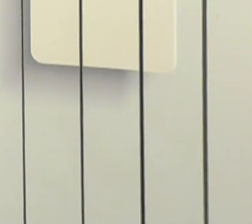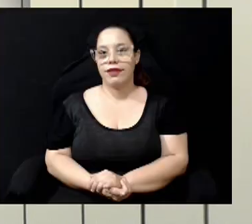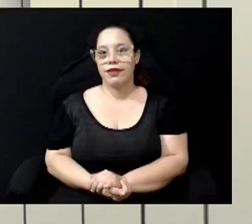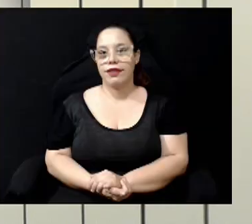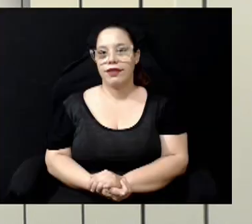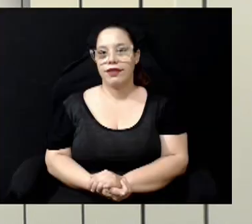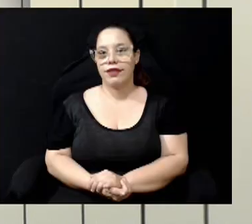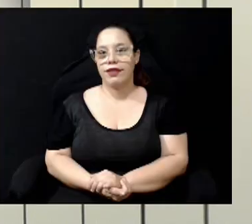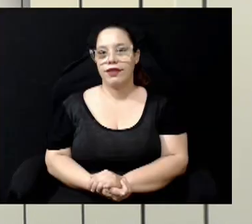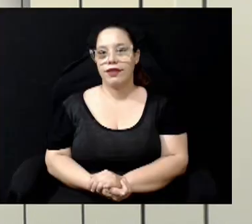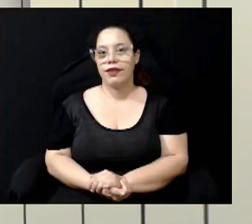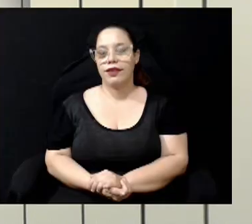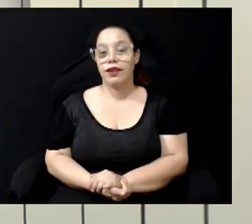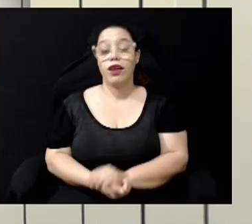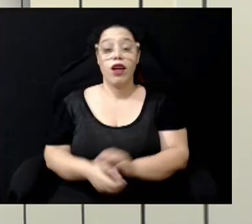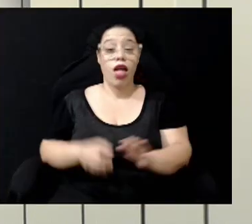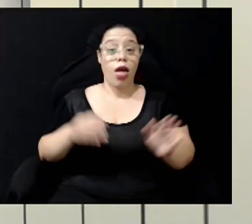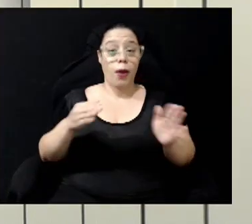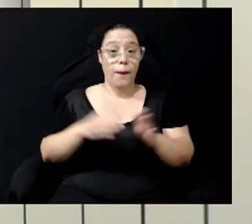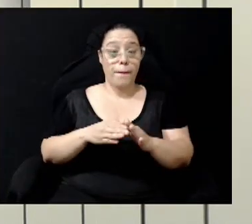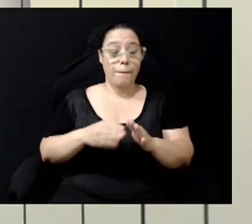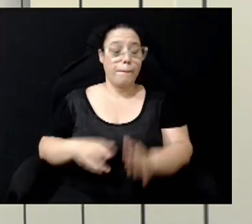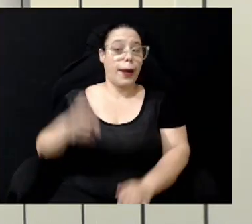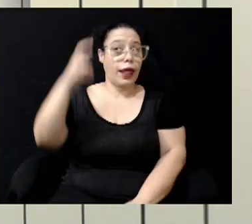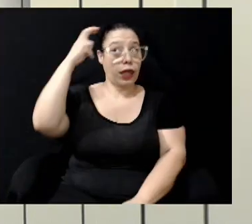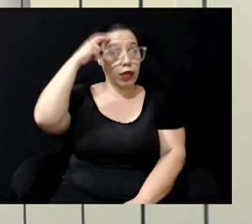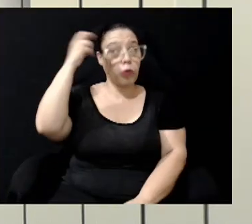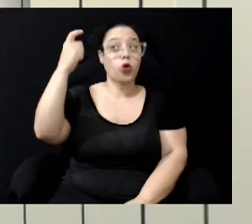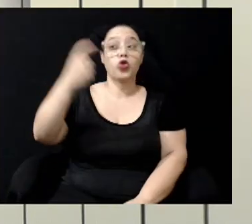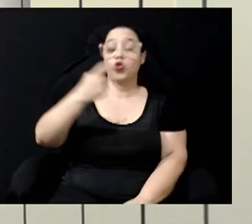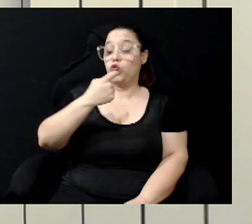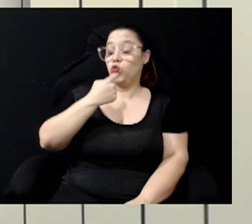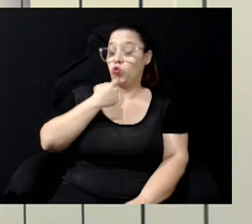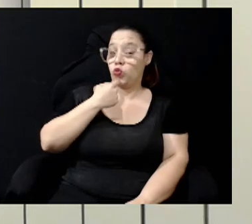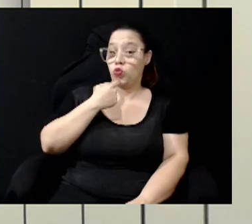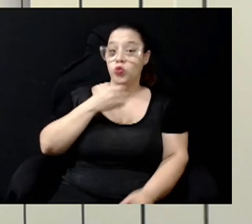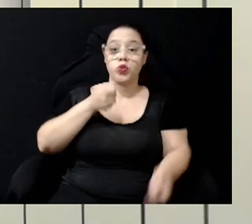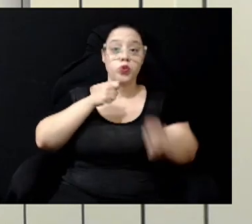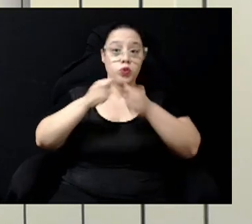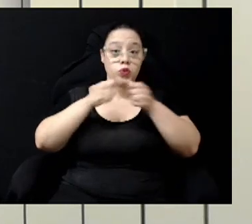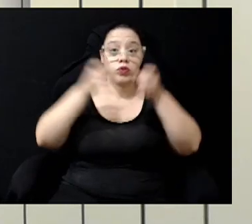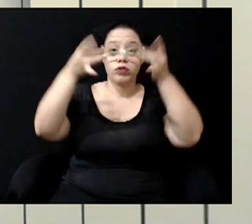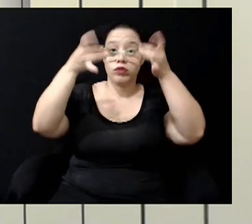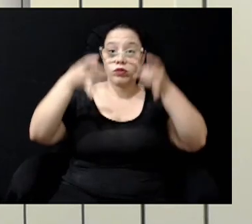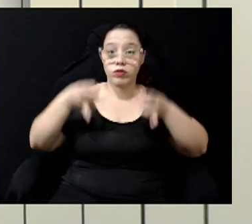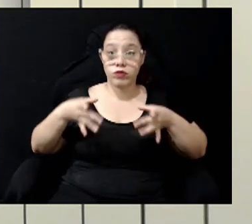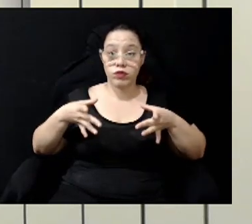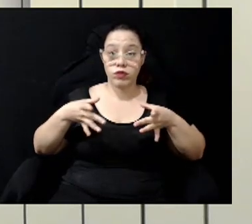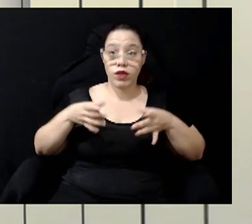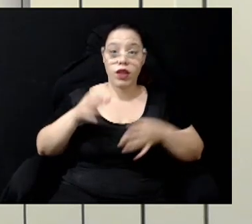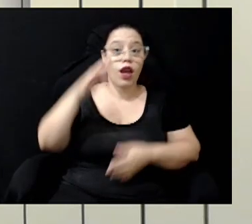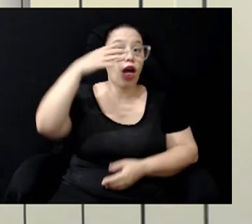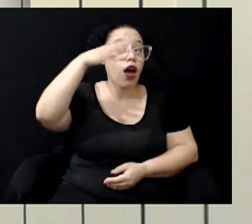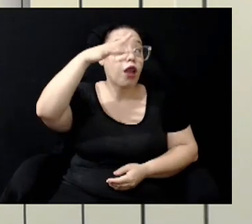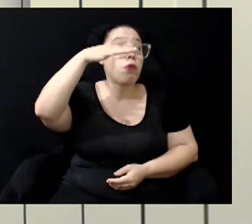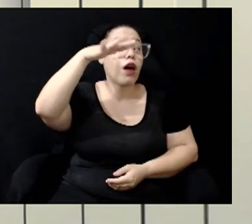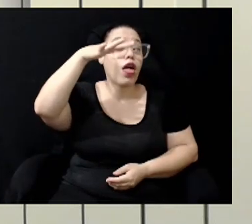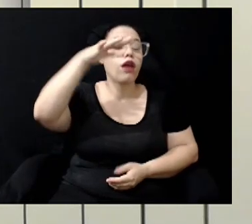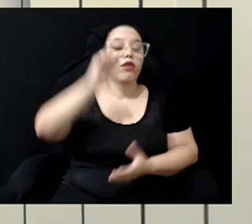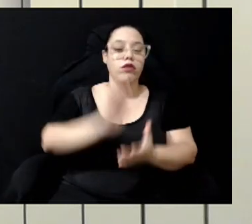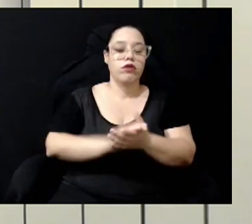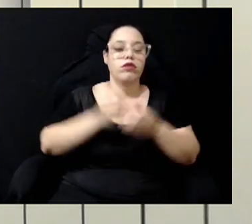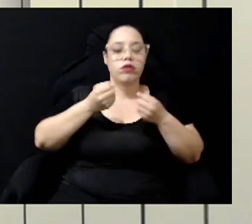Na série Patrimônios de Campinas, a reportagem especial de Ana Paula Meneghetti apresenta